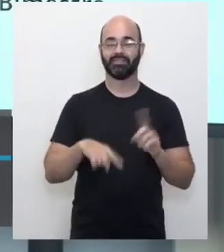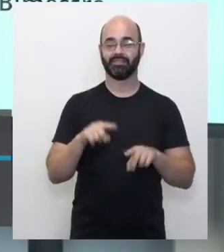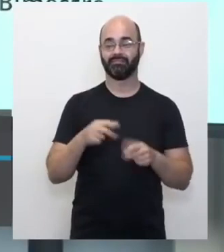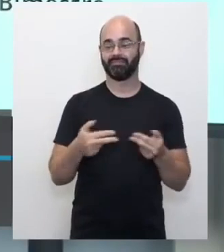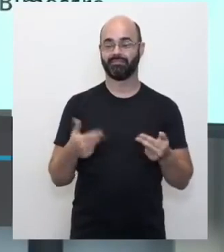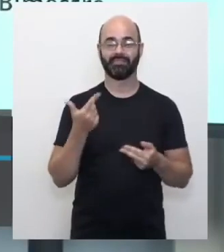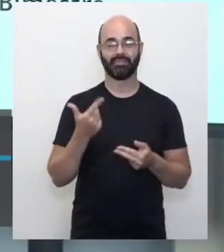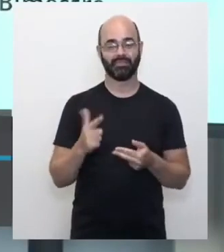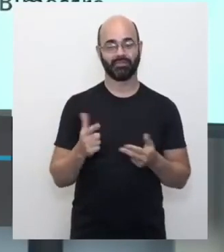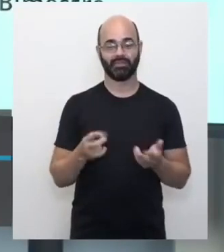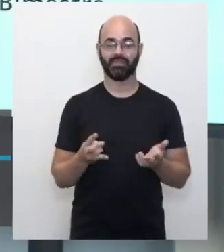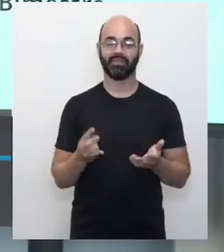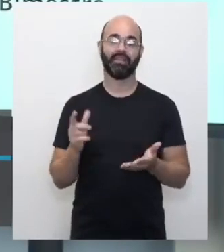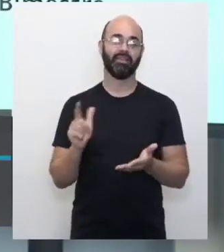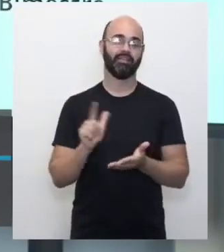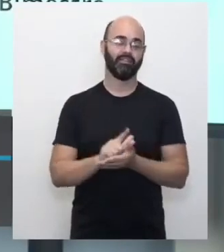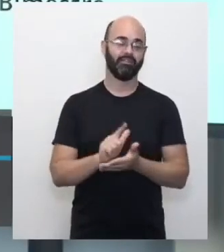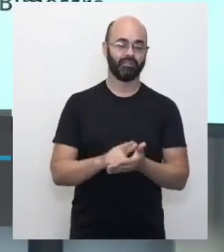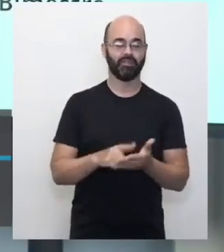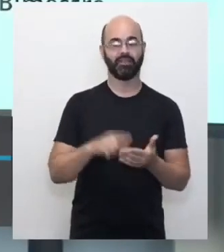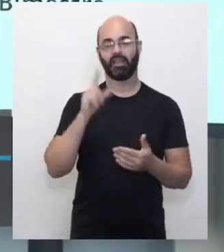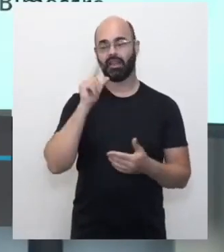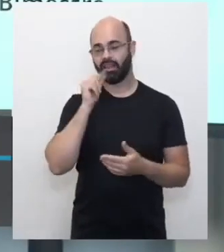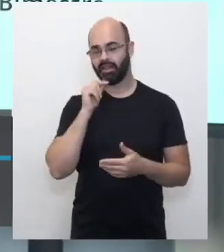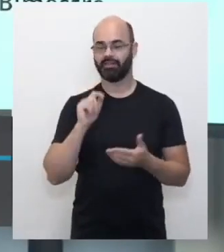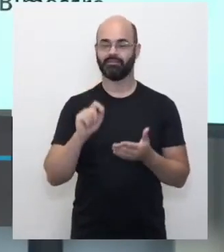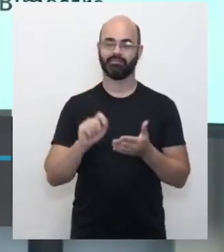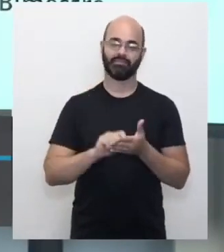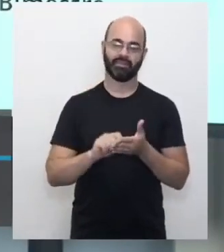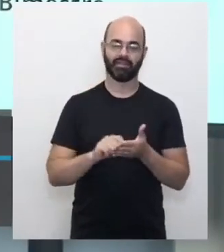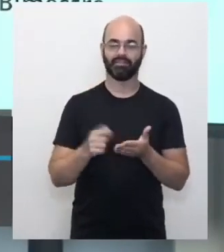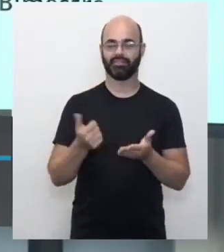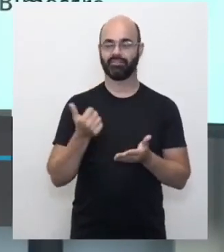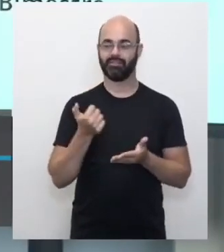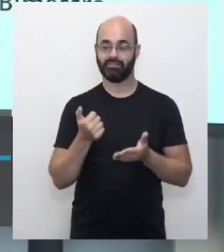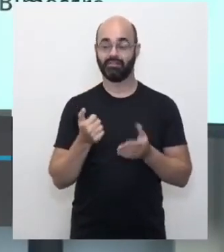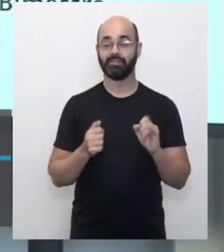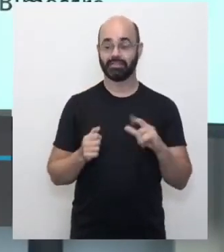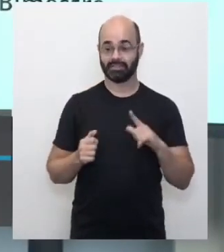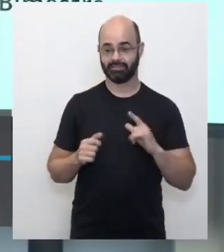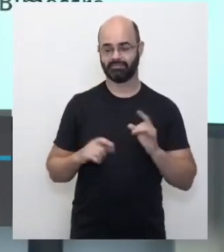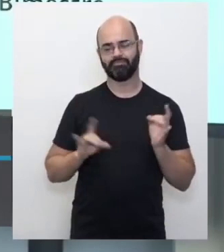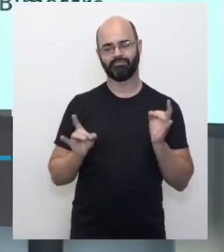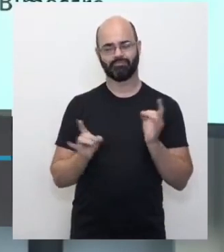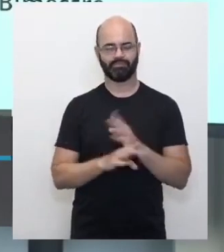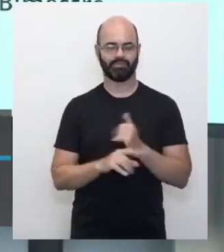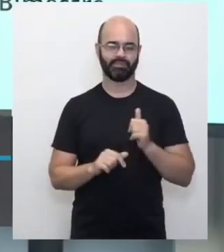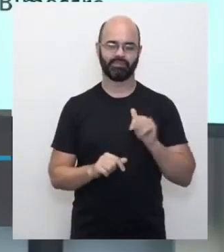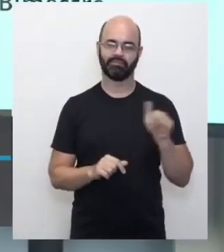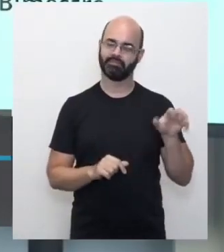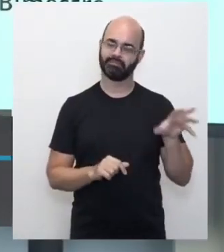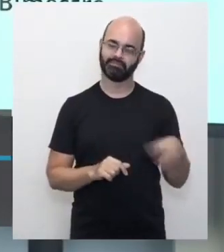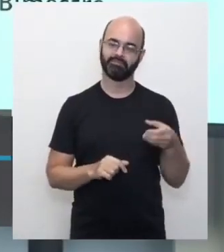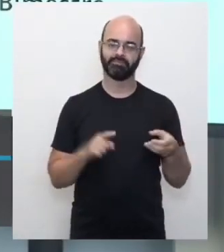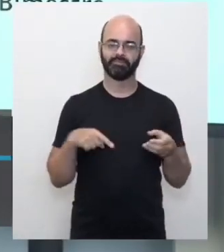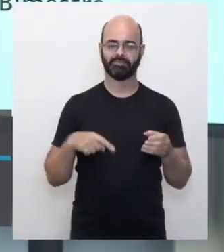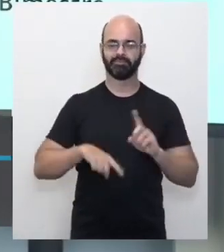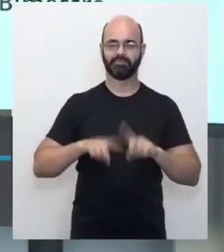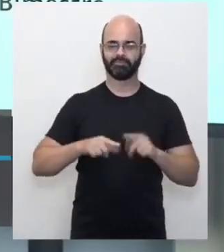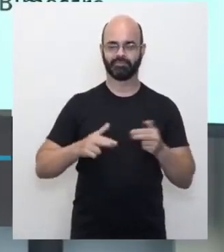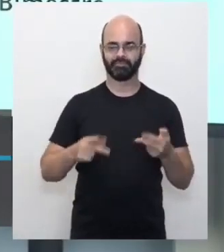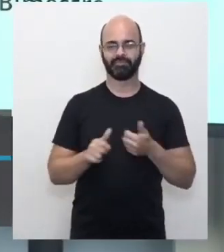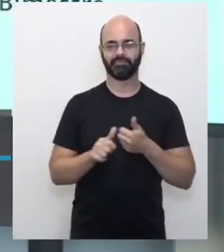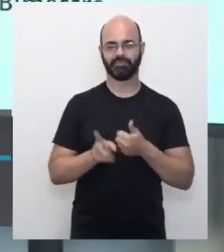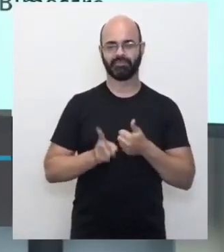umas folhas, lápis, borracha, caneta para anotação. Se você já tem o material, pega ele aí para utilizar durante a aula, tá bom?